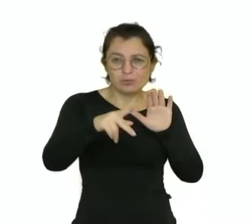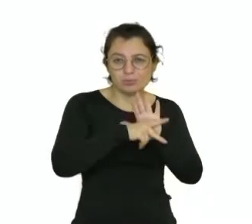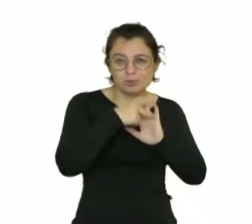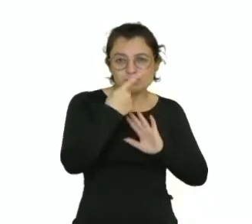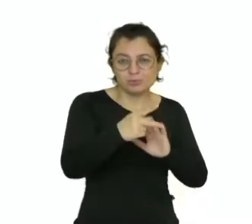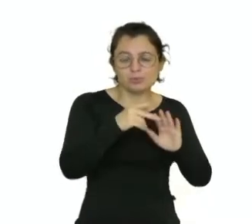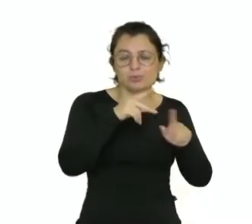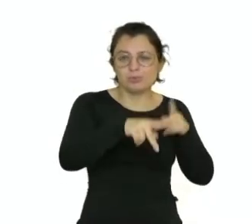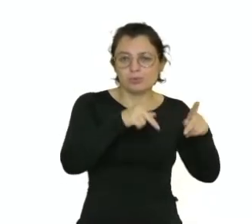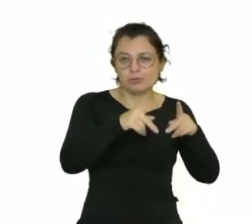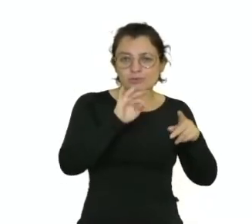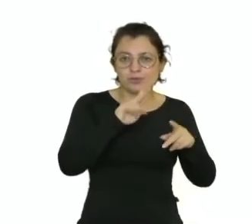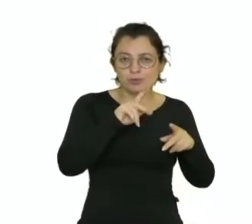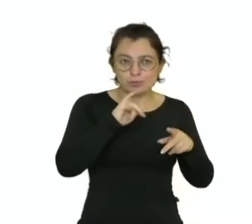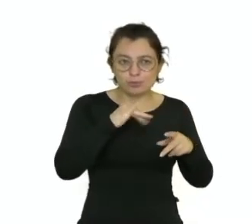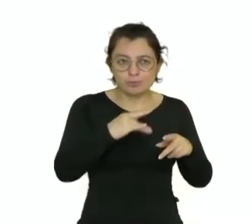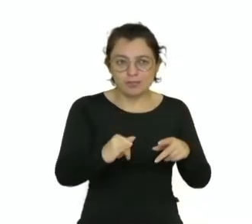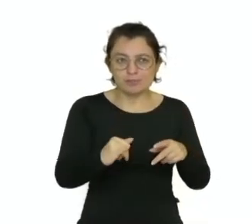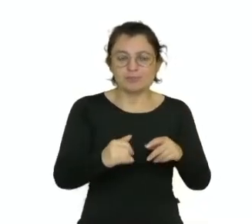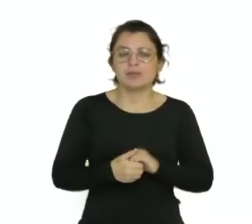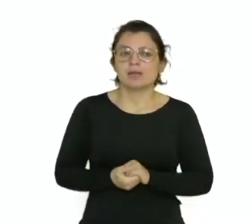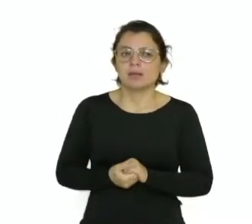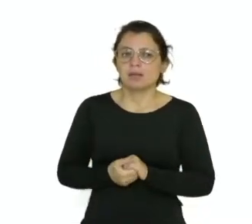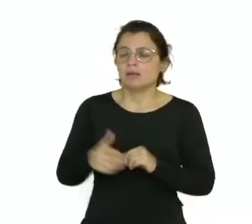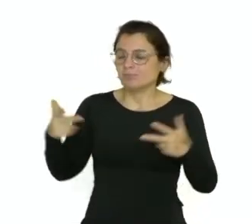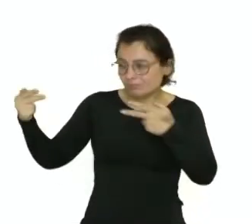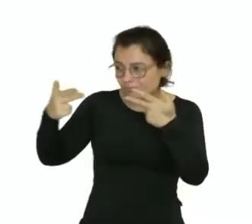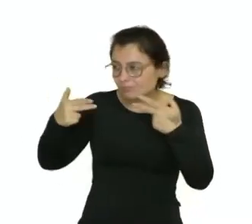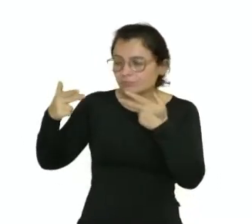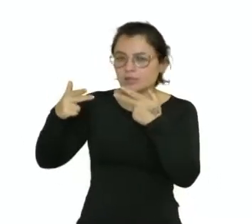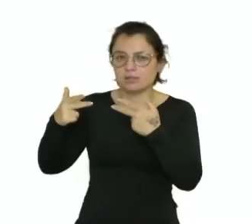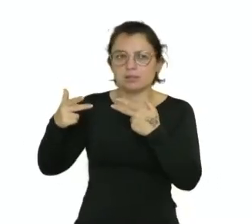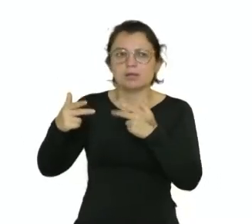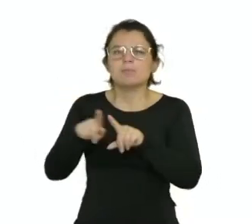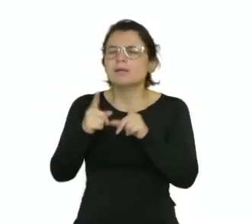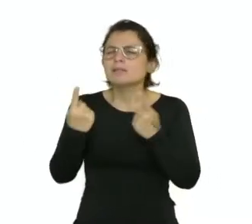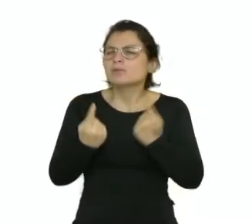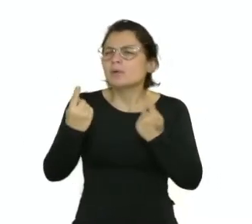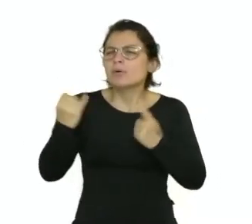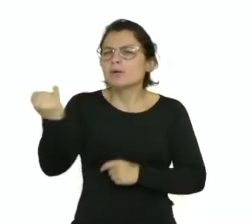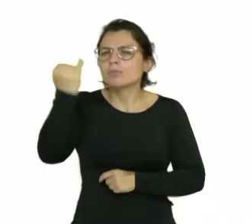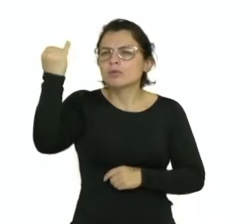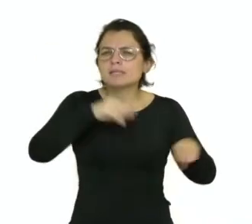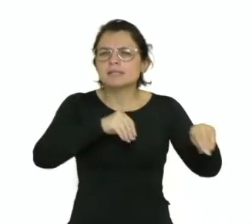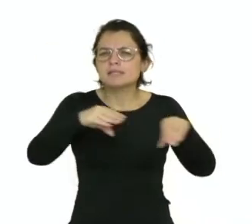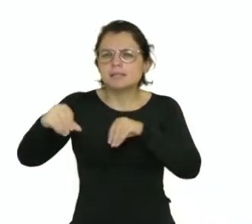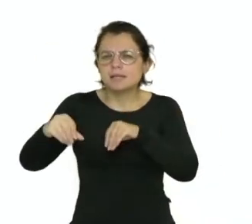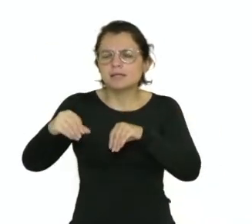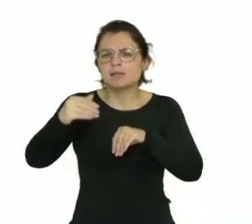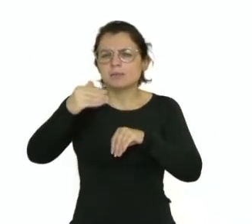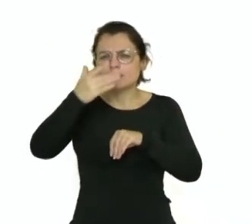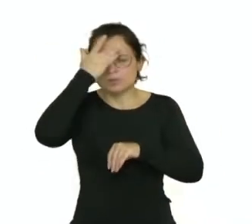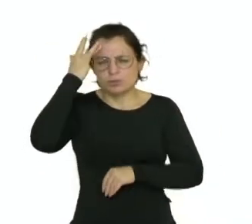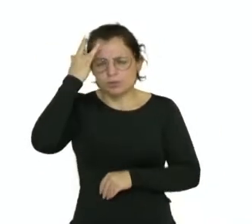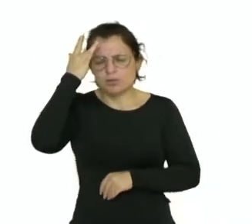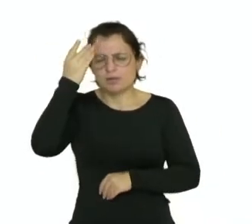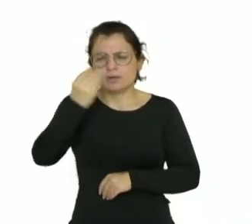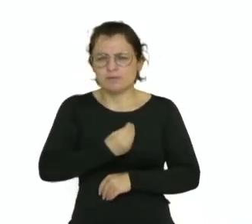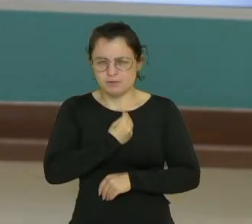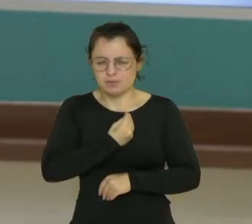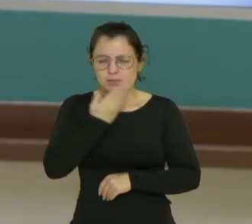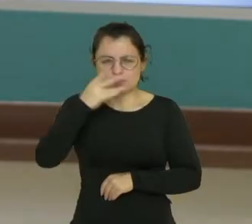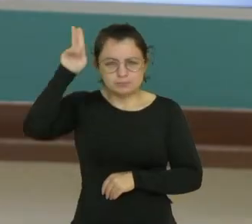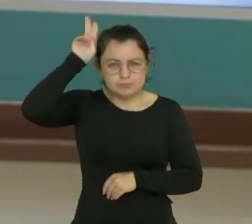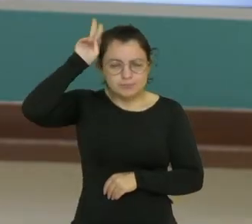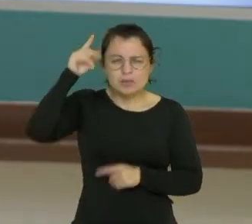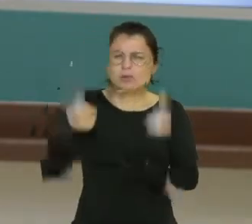guerrearam contra os invasores. Qual a importância do território para os indígenas que viviam no Brasil antes da chegada dos